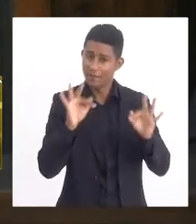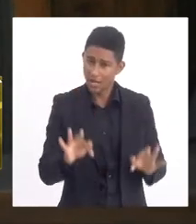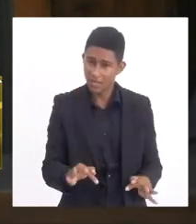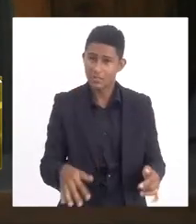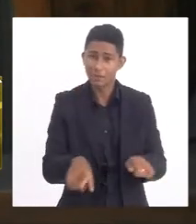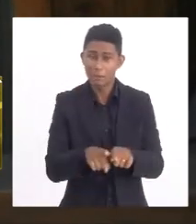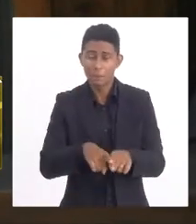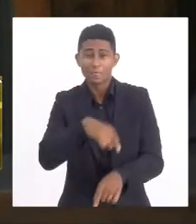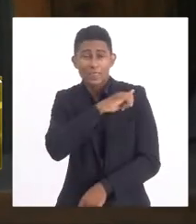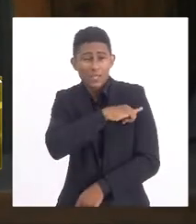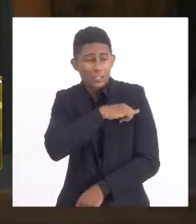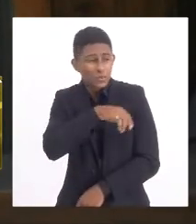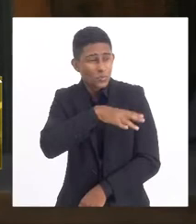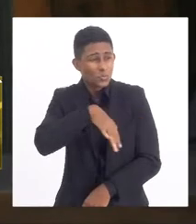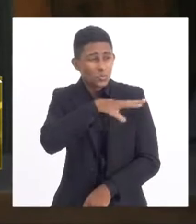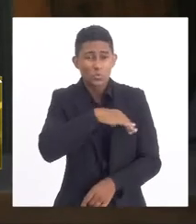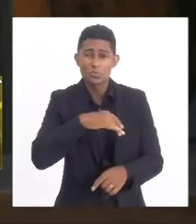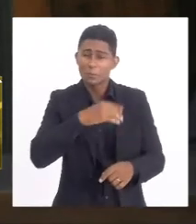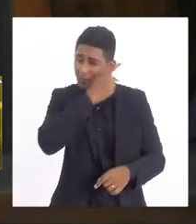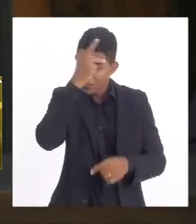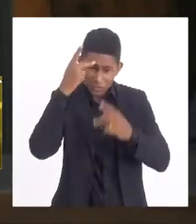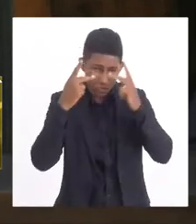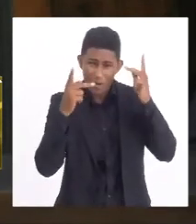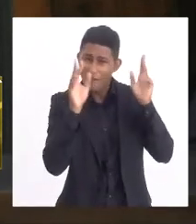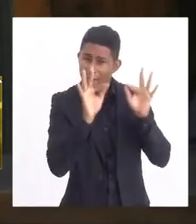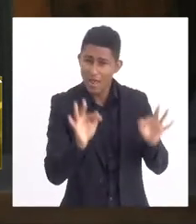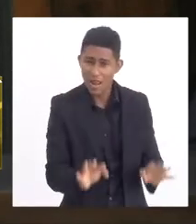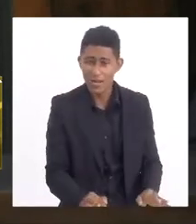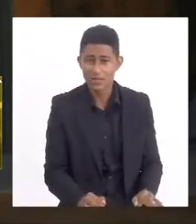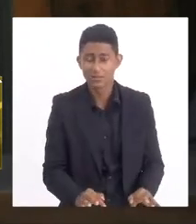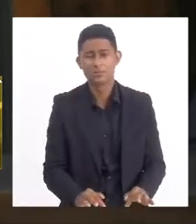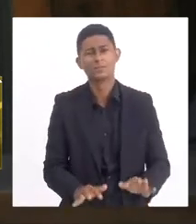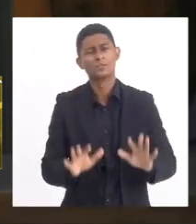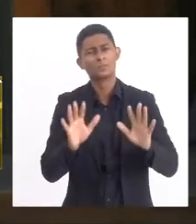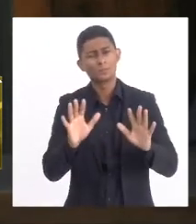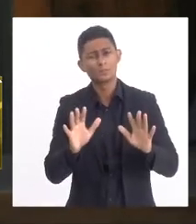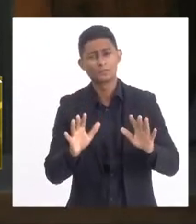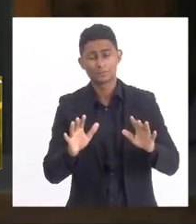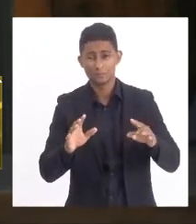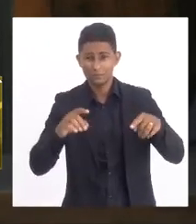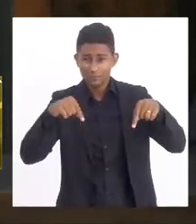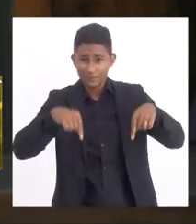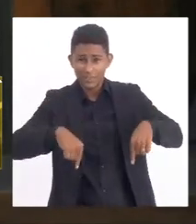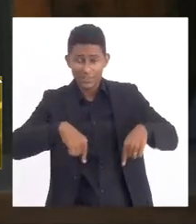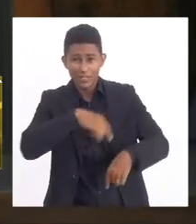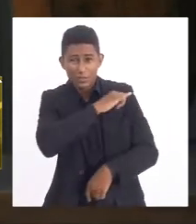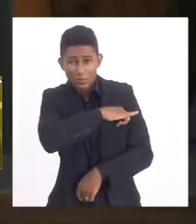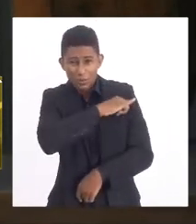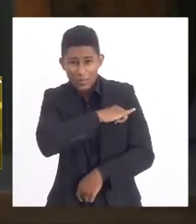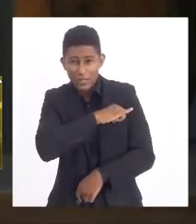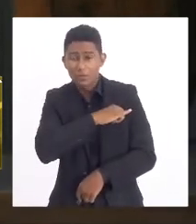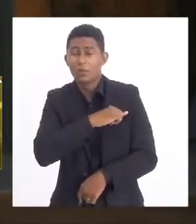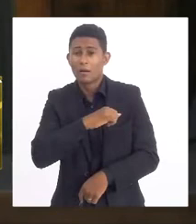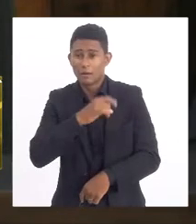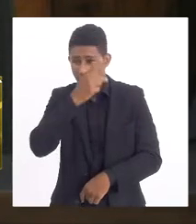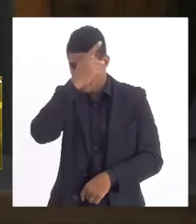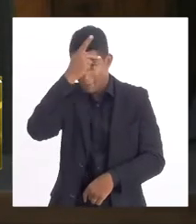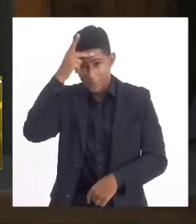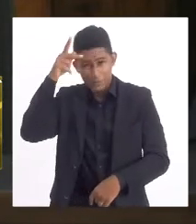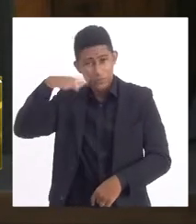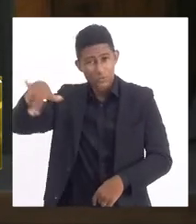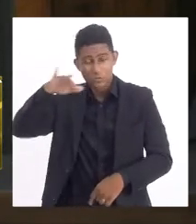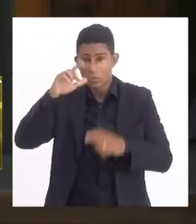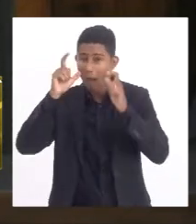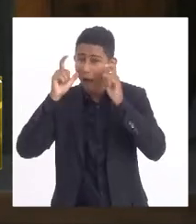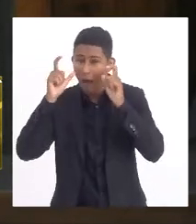Rio para outros estados é que a porta do Turismo ela se inicia no Rio de Janeiro pô e aqui tem um Cristo